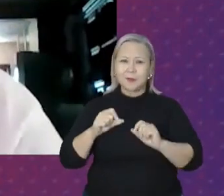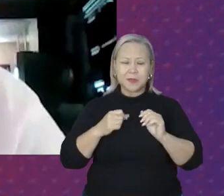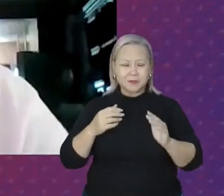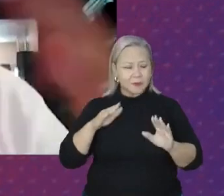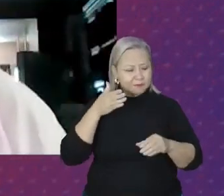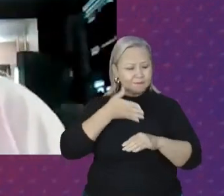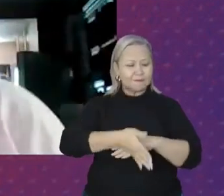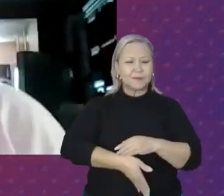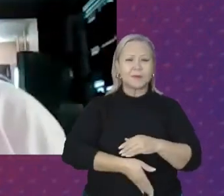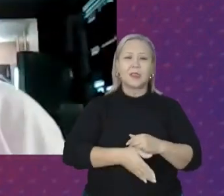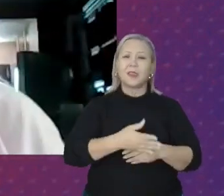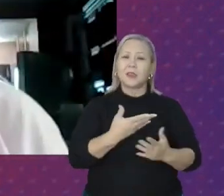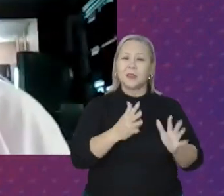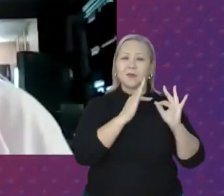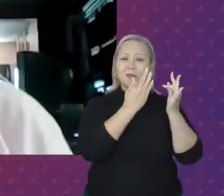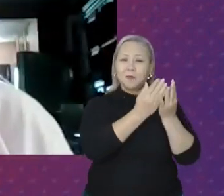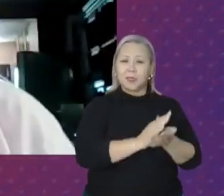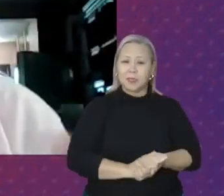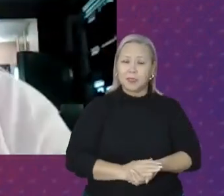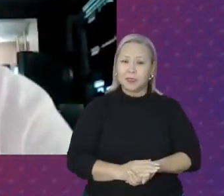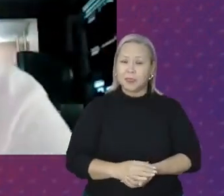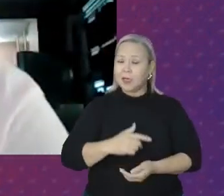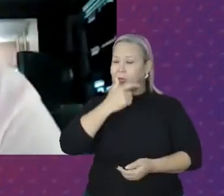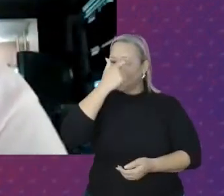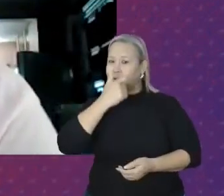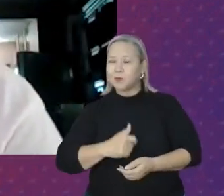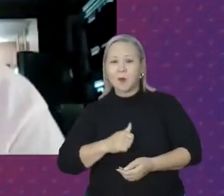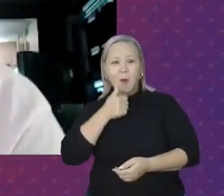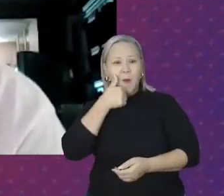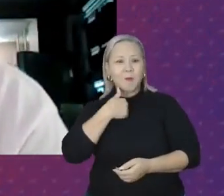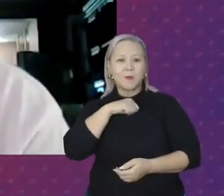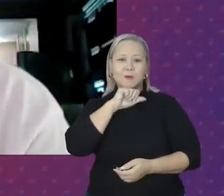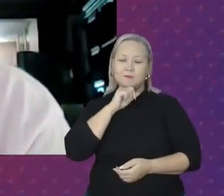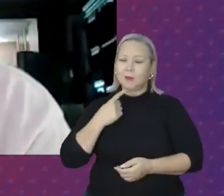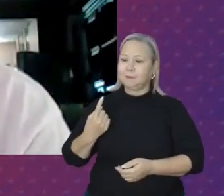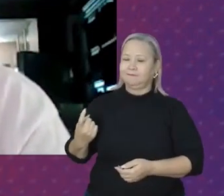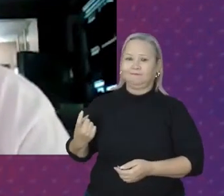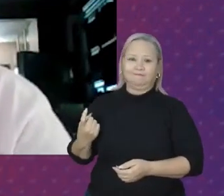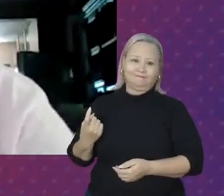Família, nós somos mãe solo, nós somos